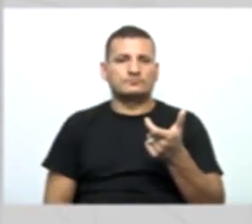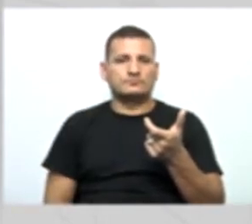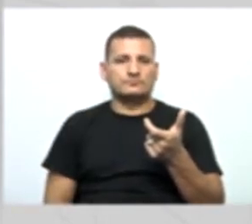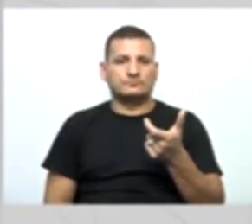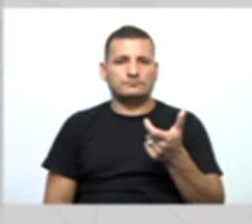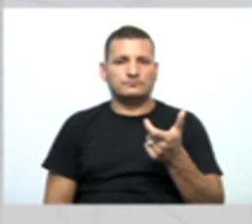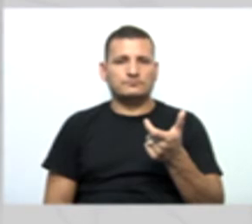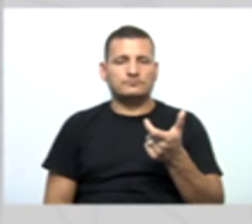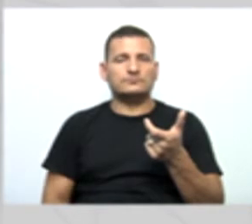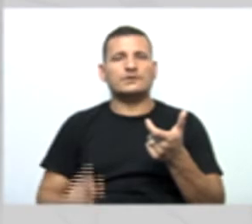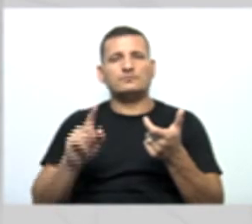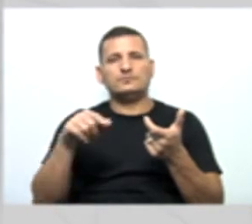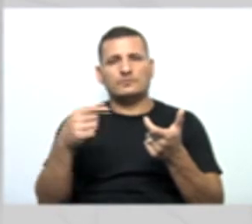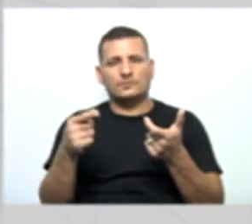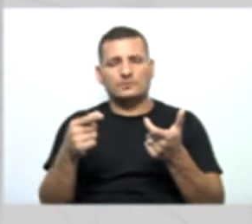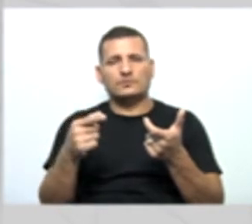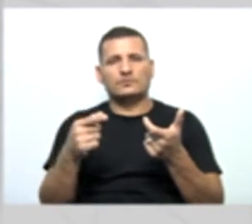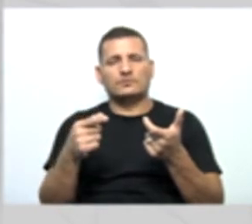extrair as principais